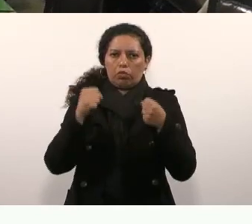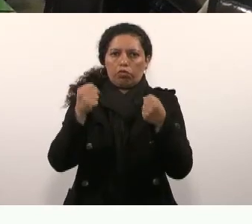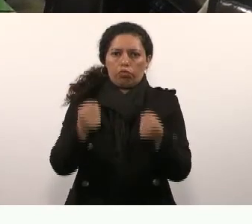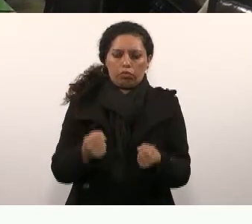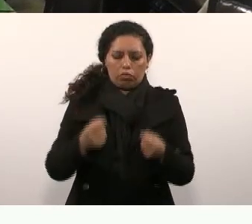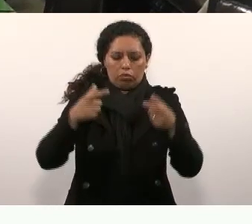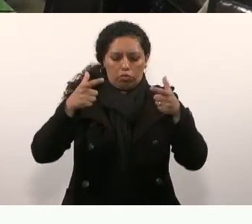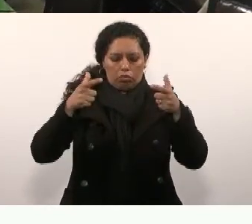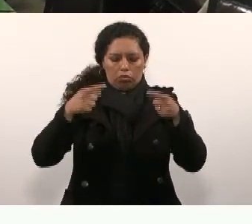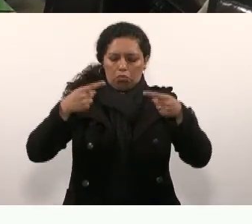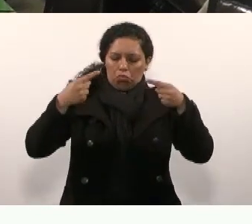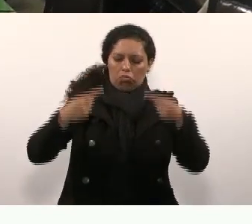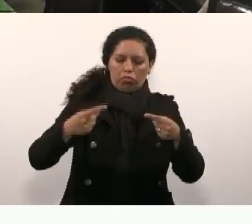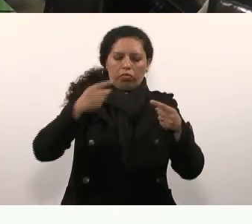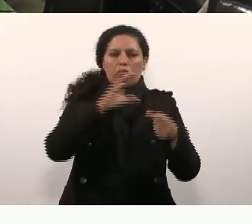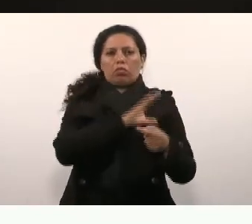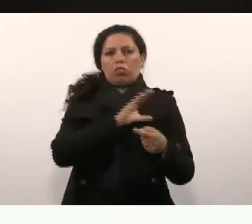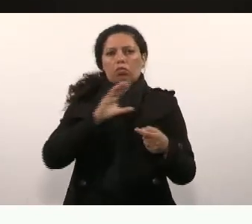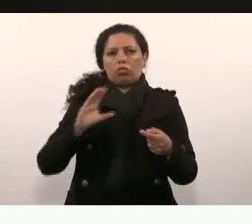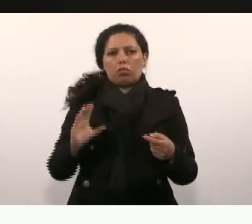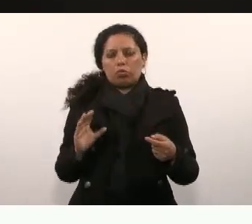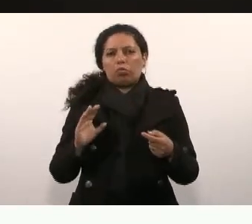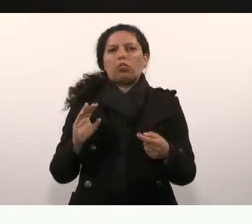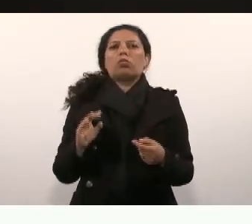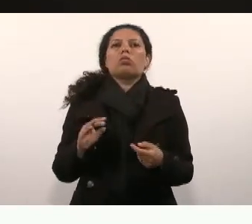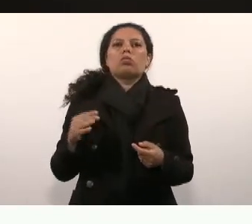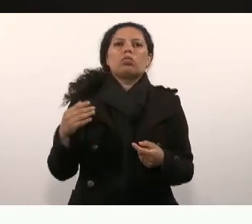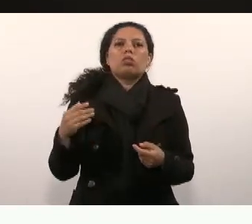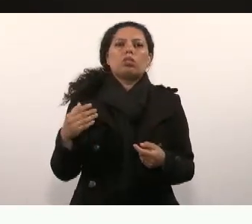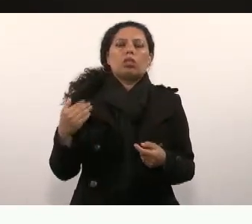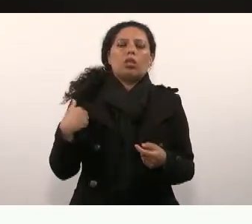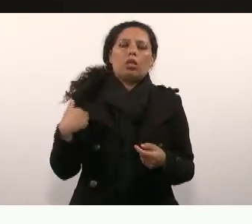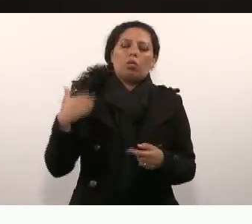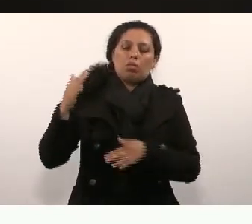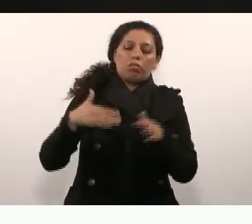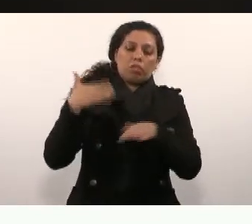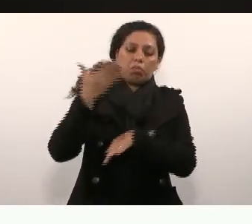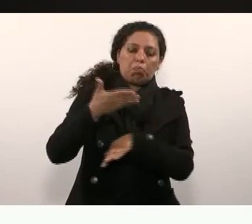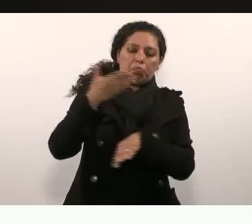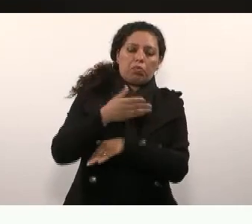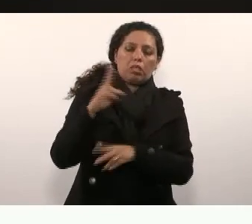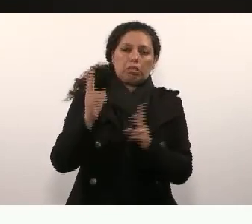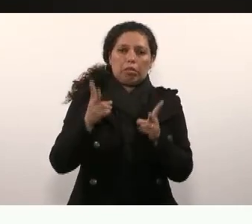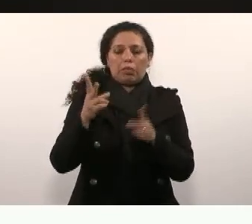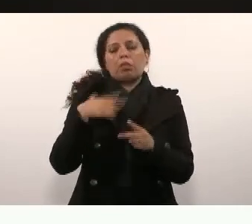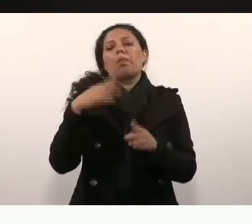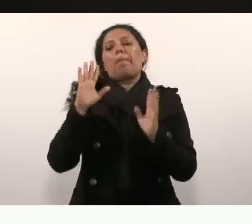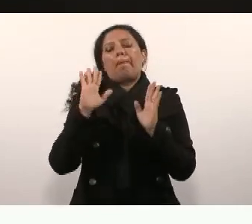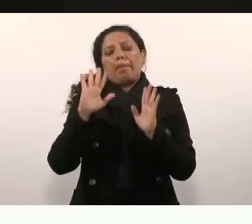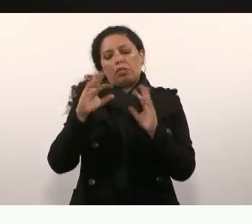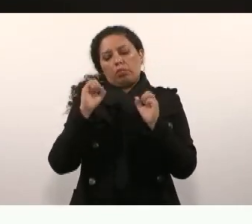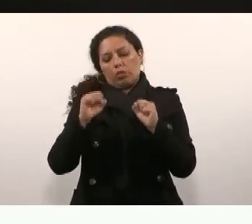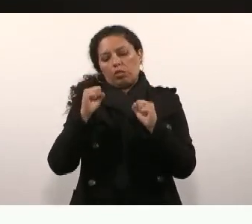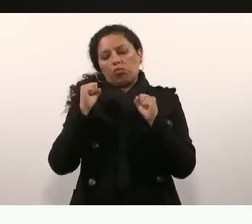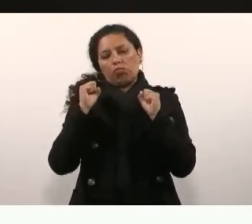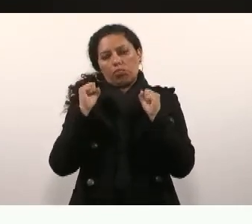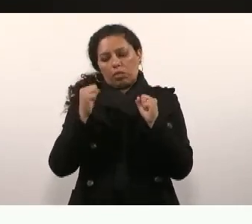frente à comissão. Às vezes a gente não está presente, eu sou membro suplente, mas sempre que necessário pode me convocar que eu